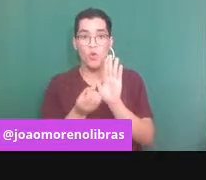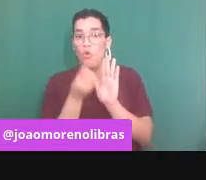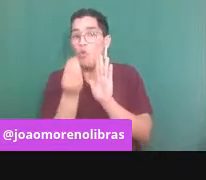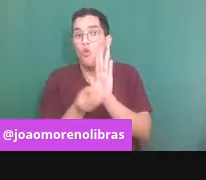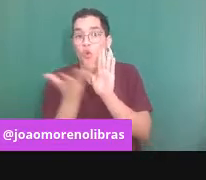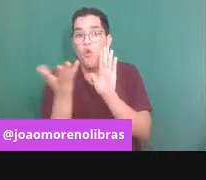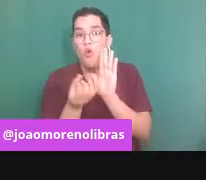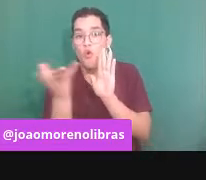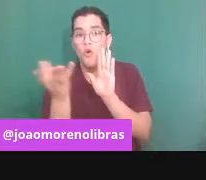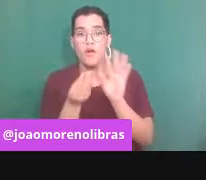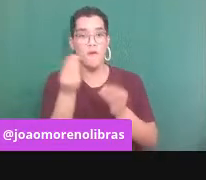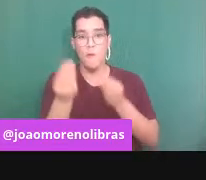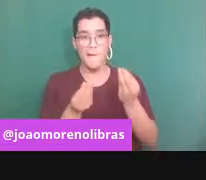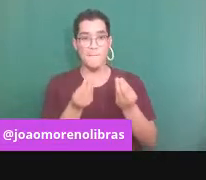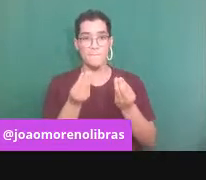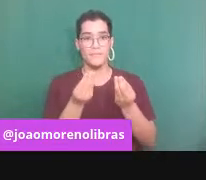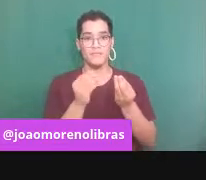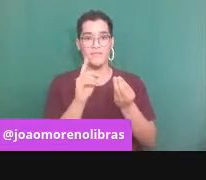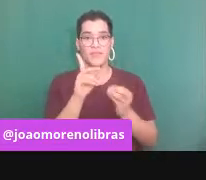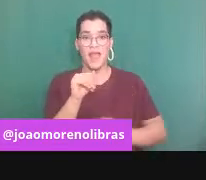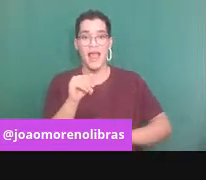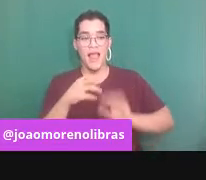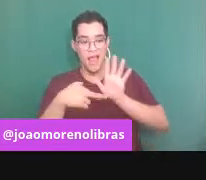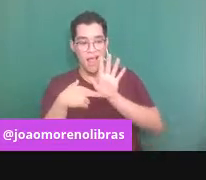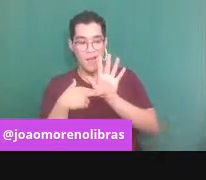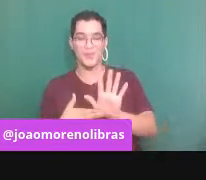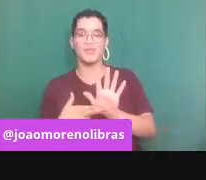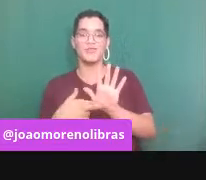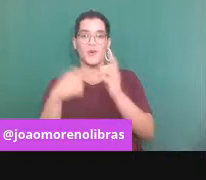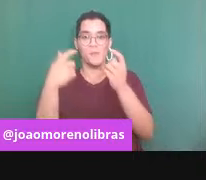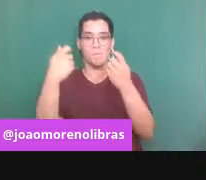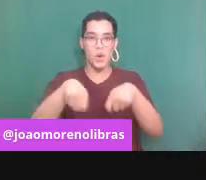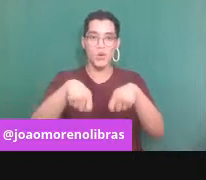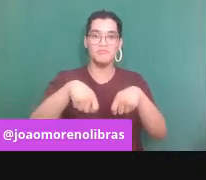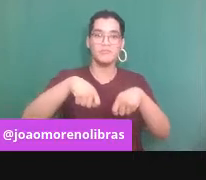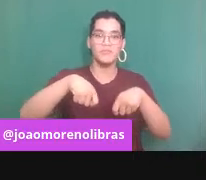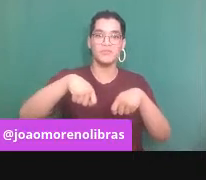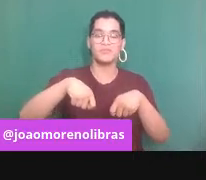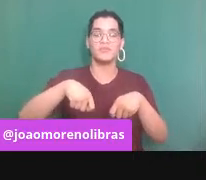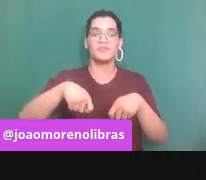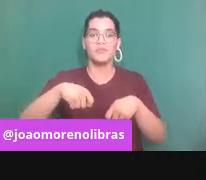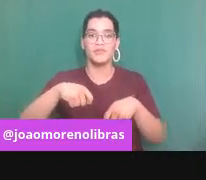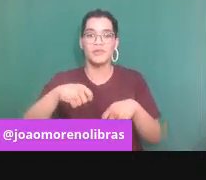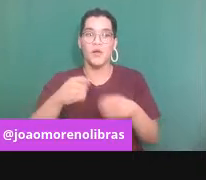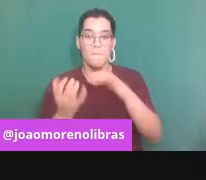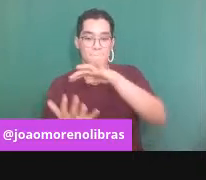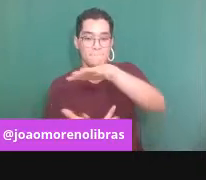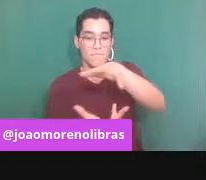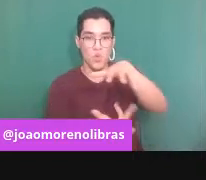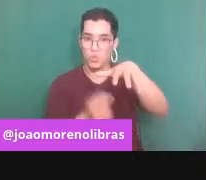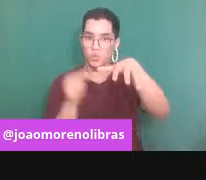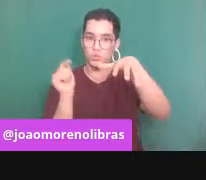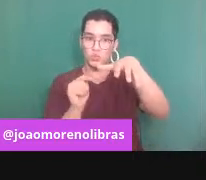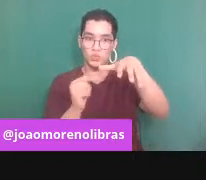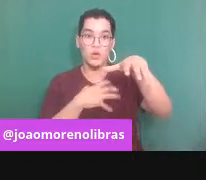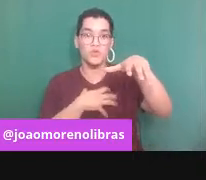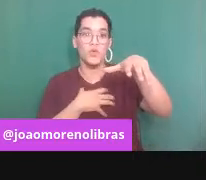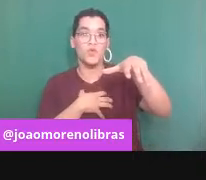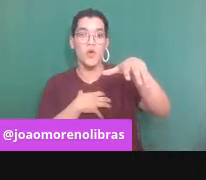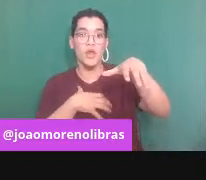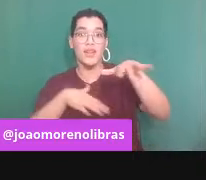viabiliza diversas formas de representar o mundo, e transformá-lo, de a um só tempo reconstruir-se a partir